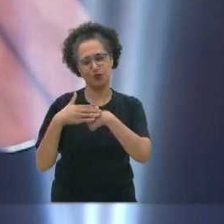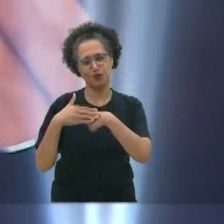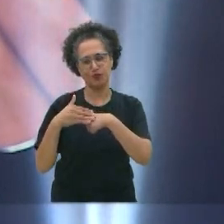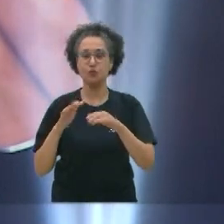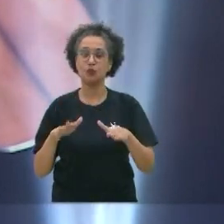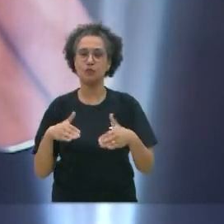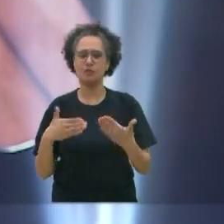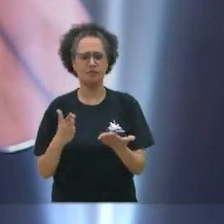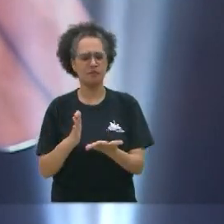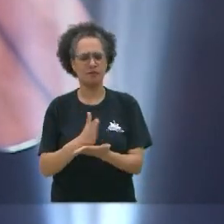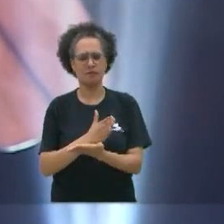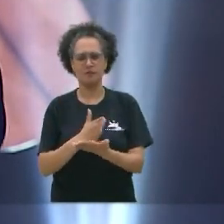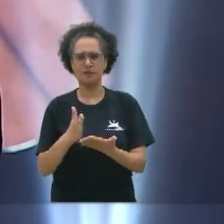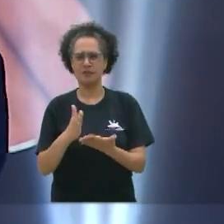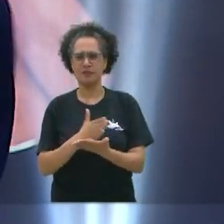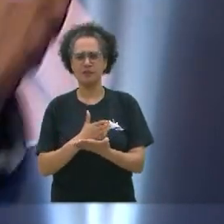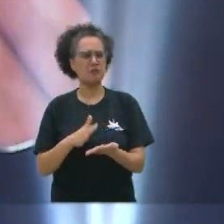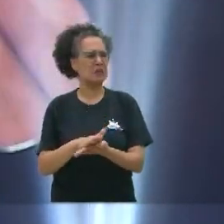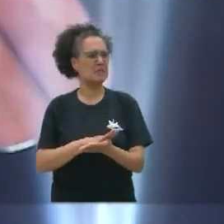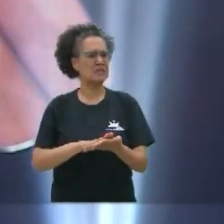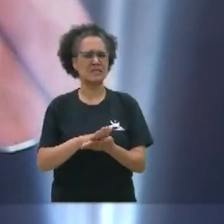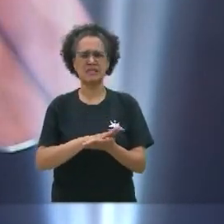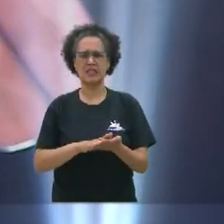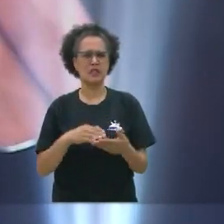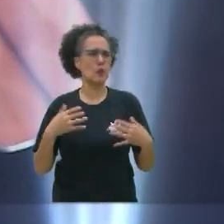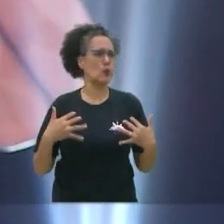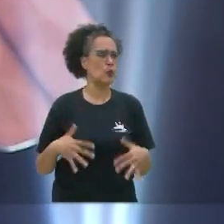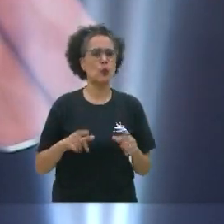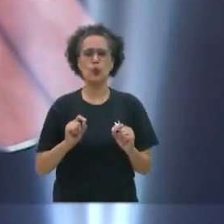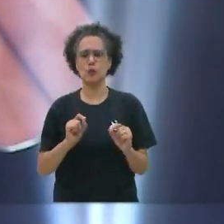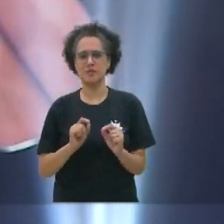às vezes estou sem nada o que fazer,